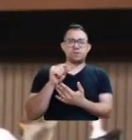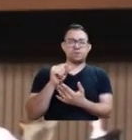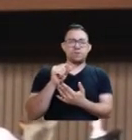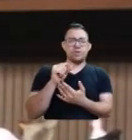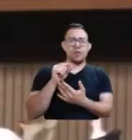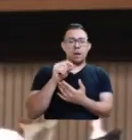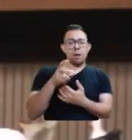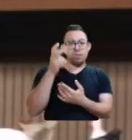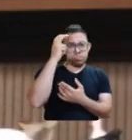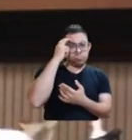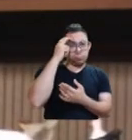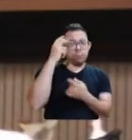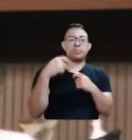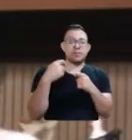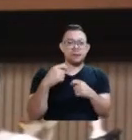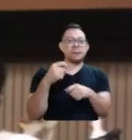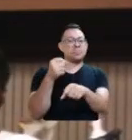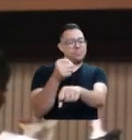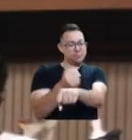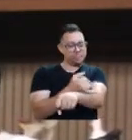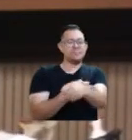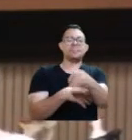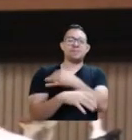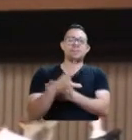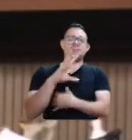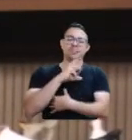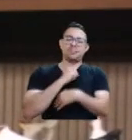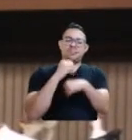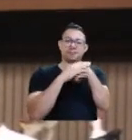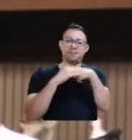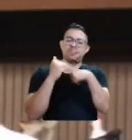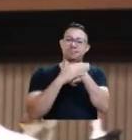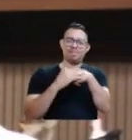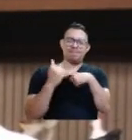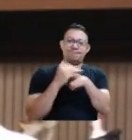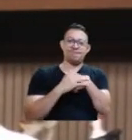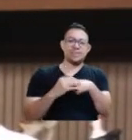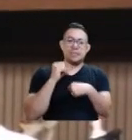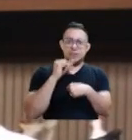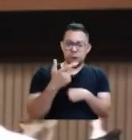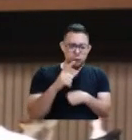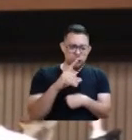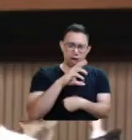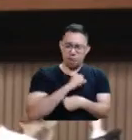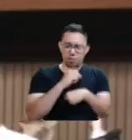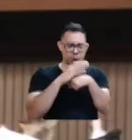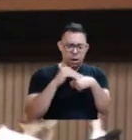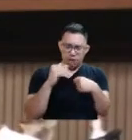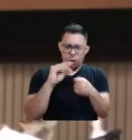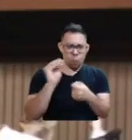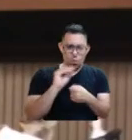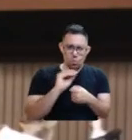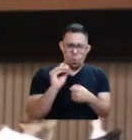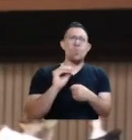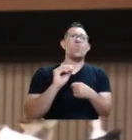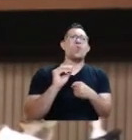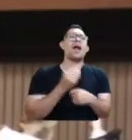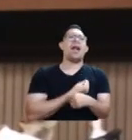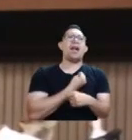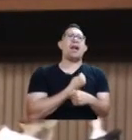inteligência, precisamos de afeição e doçura. Sem essas virtudes, a